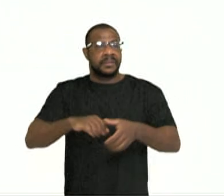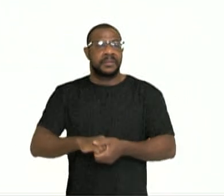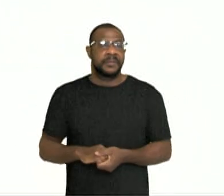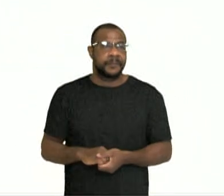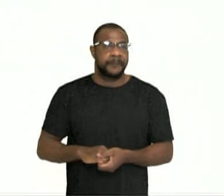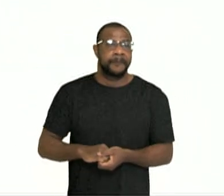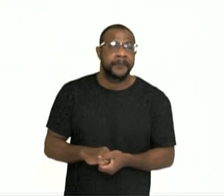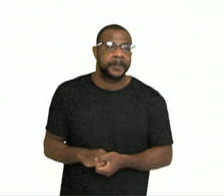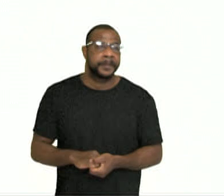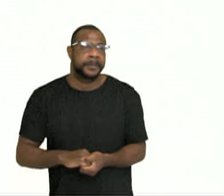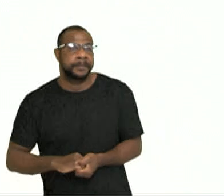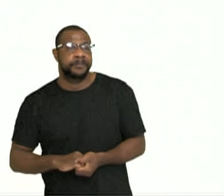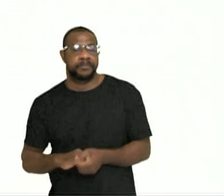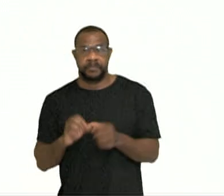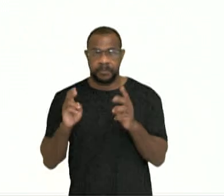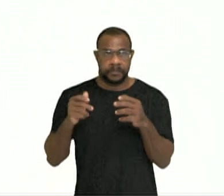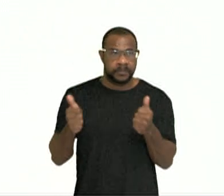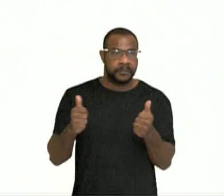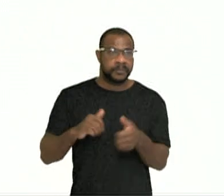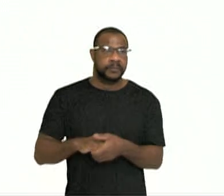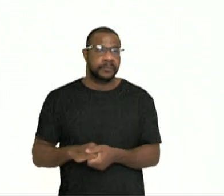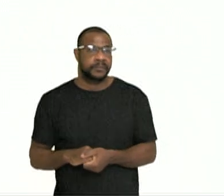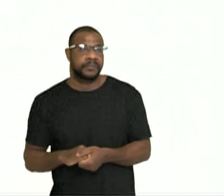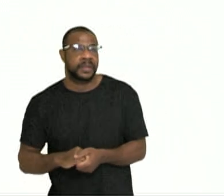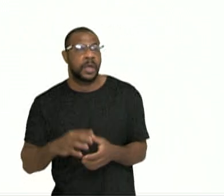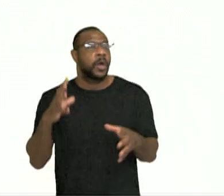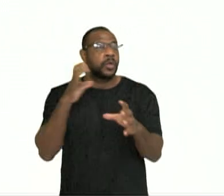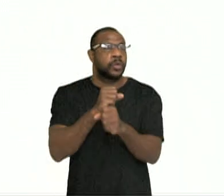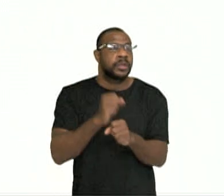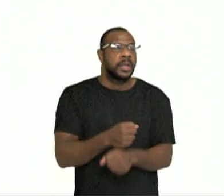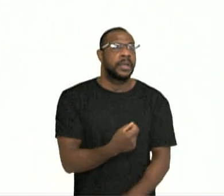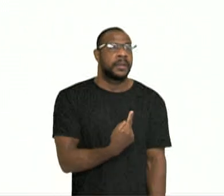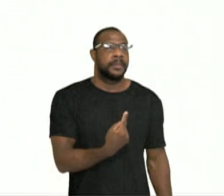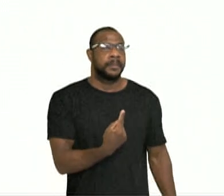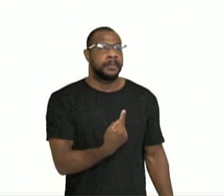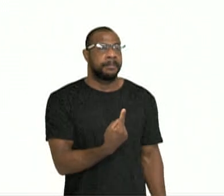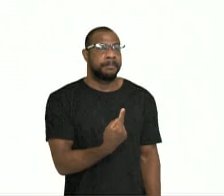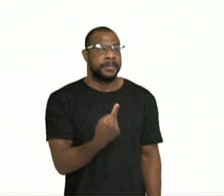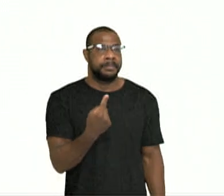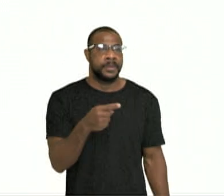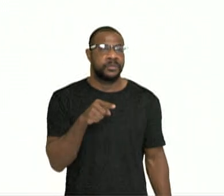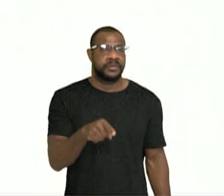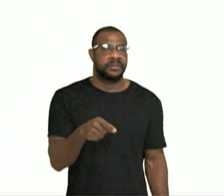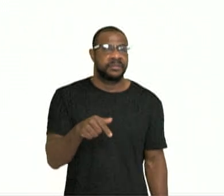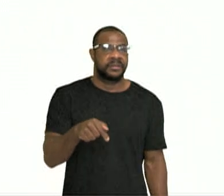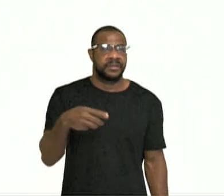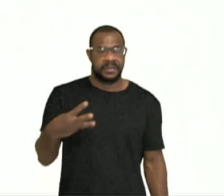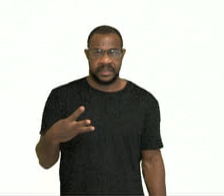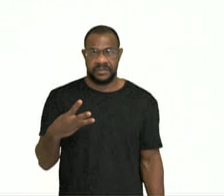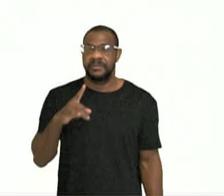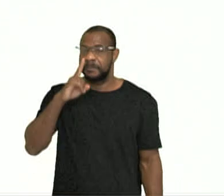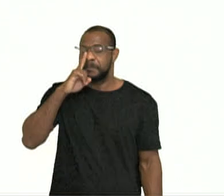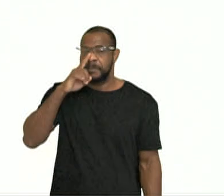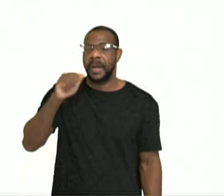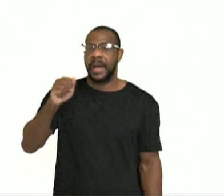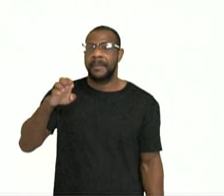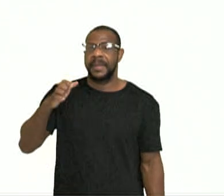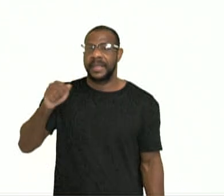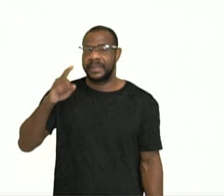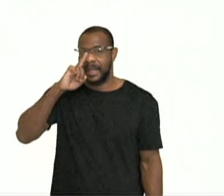risco. Certo? Aí dá o total, né? 1.173 ameaçados dos